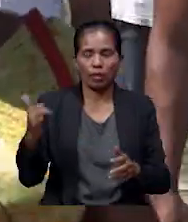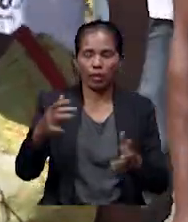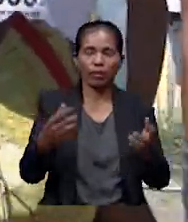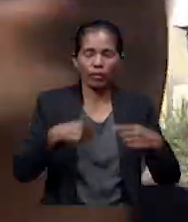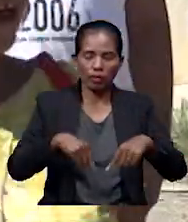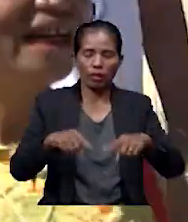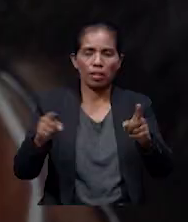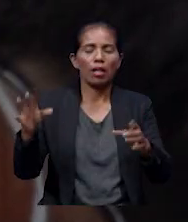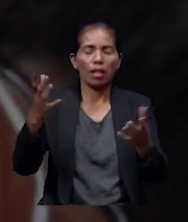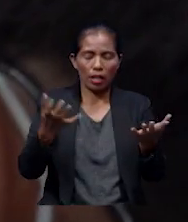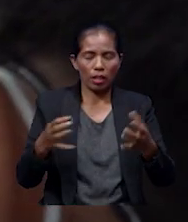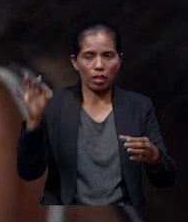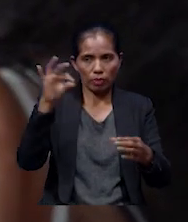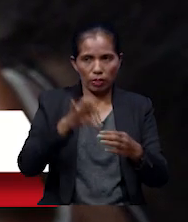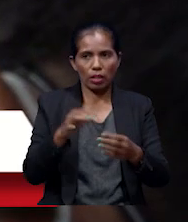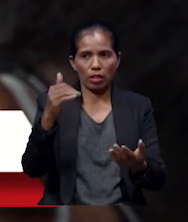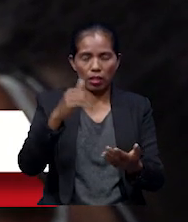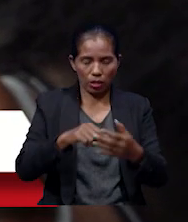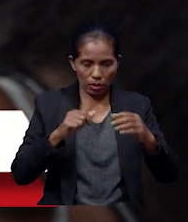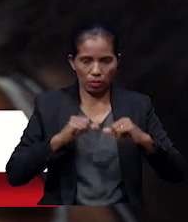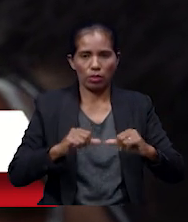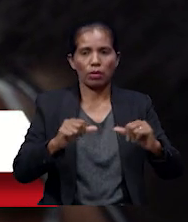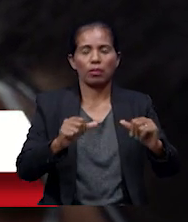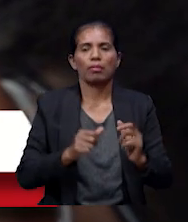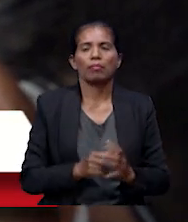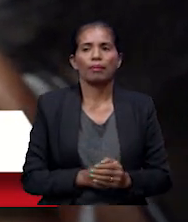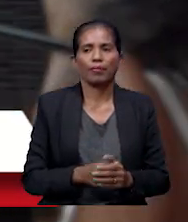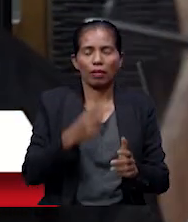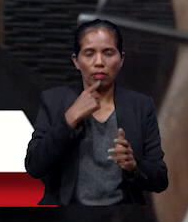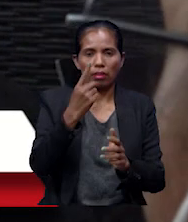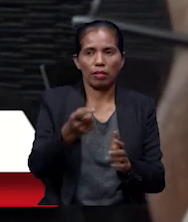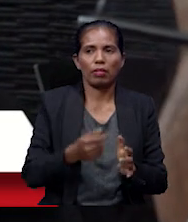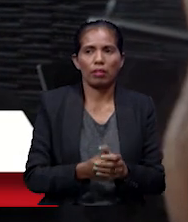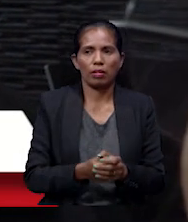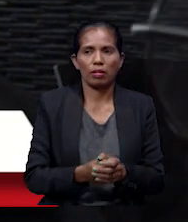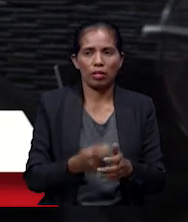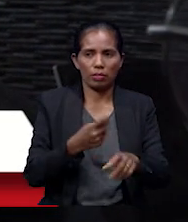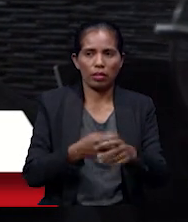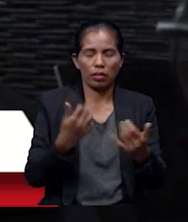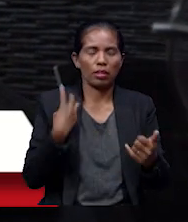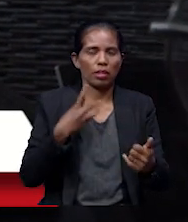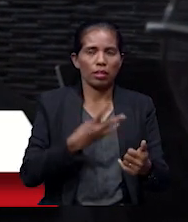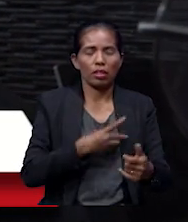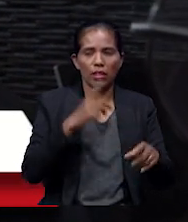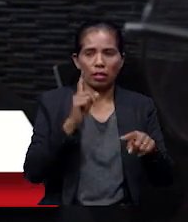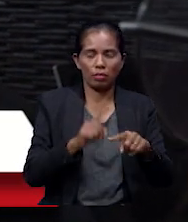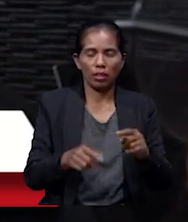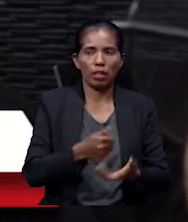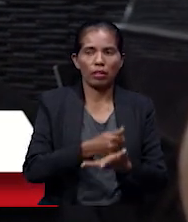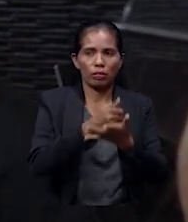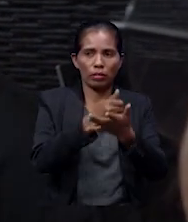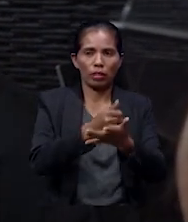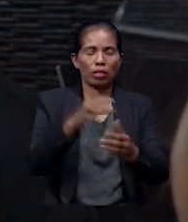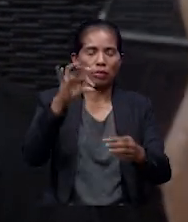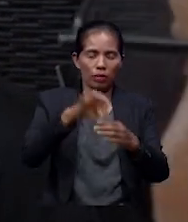para cara vota vale. I lei continua até te kata ka basita saun siras nei tala bele atende sira tu vota hena